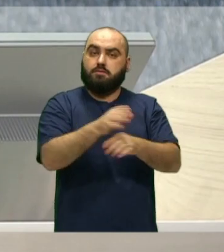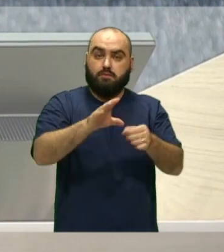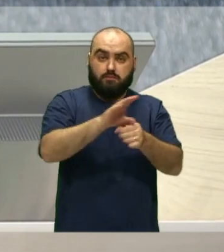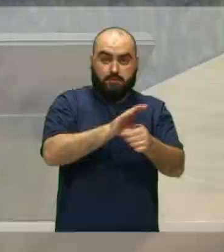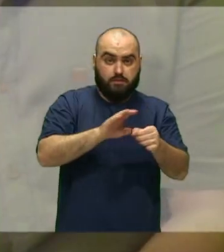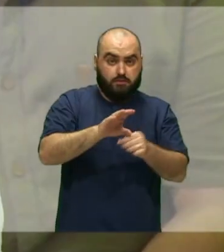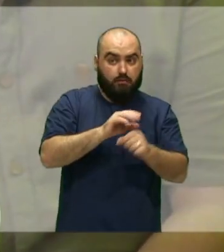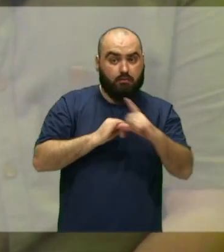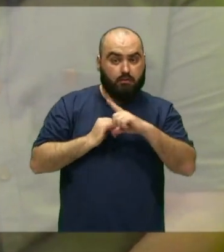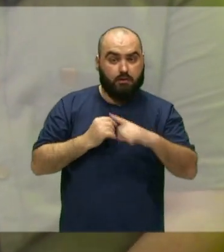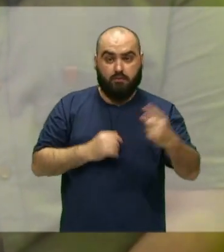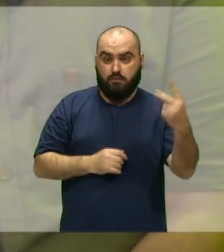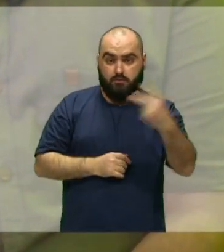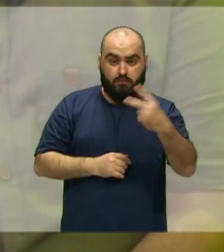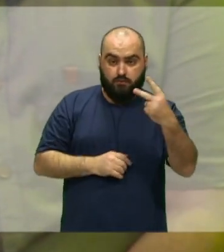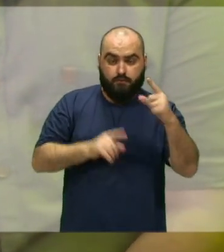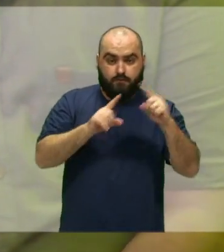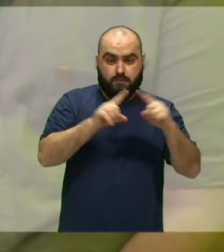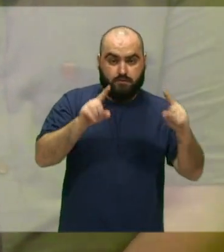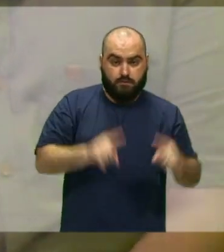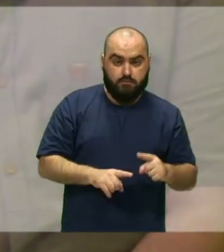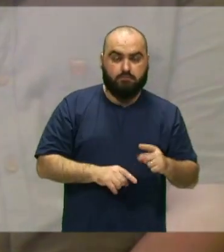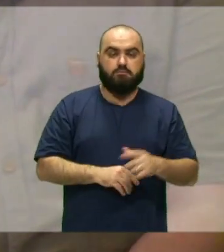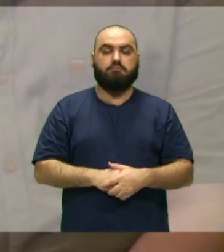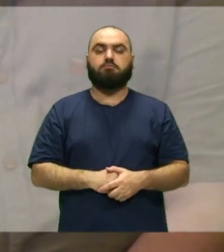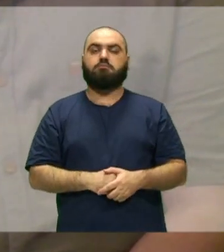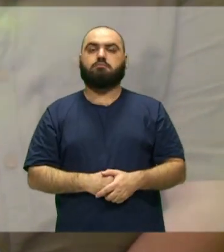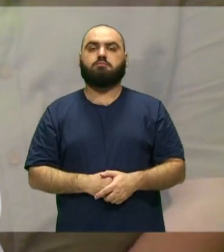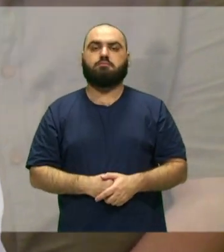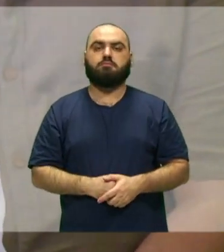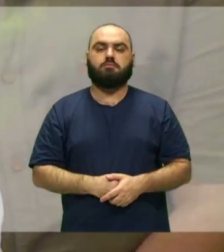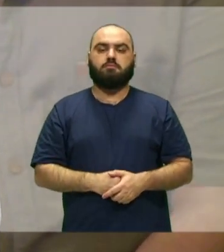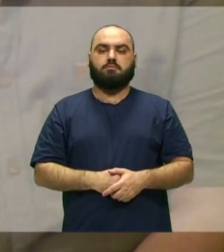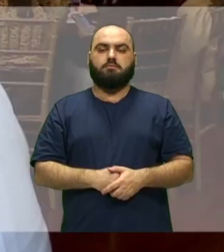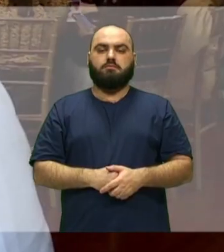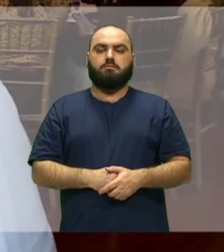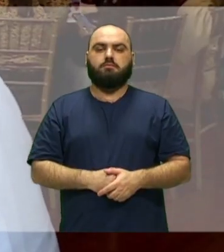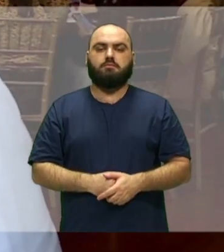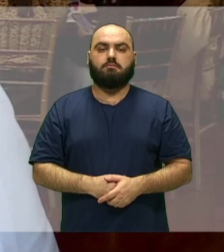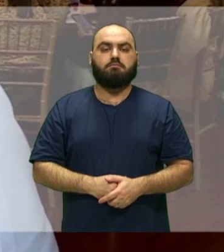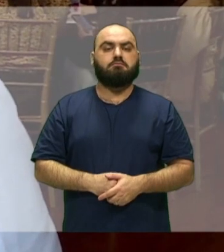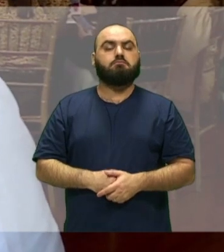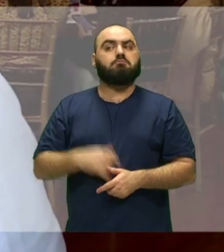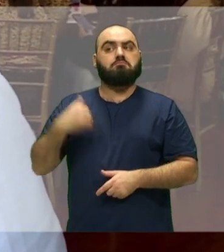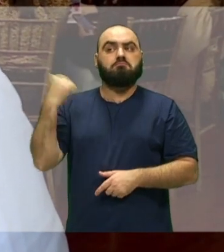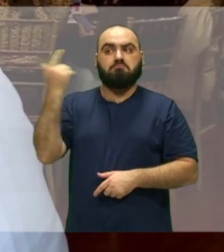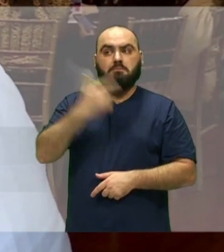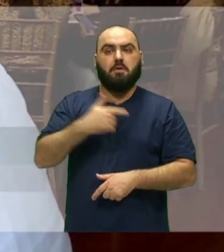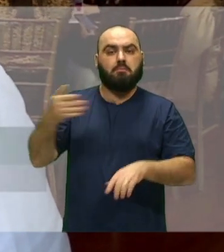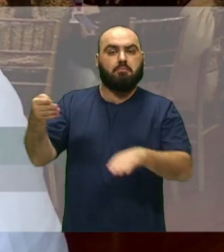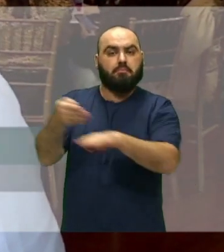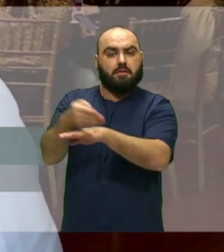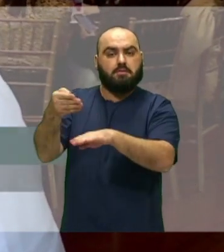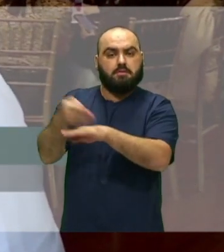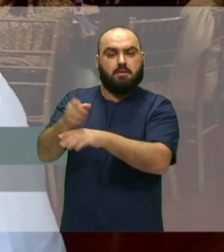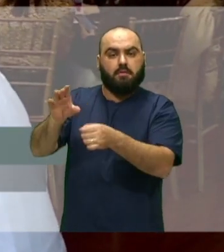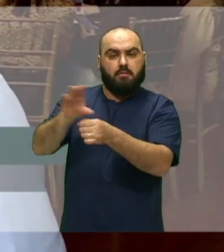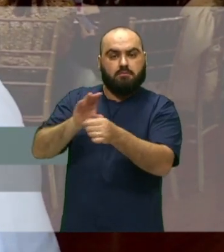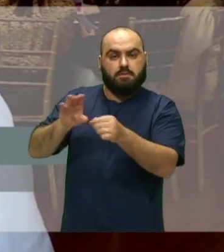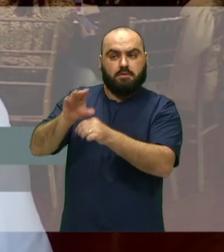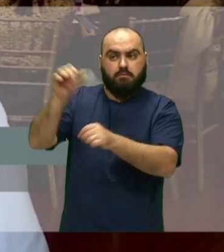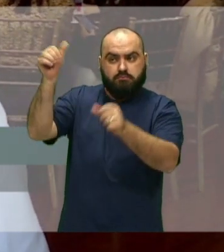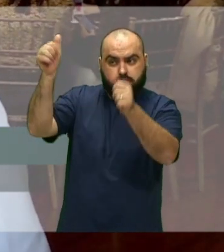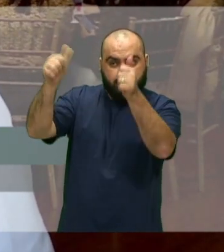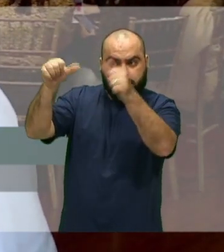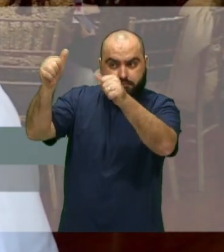servidores da comissão de gestão ambiental do Legislativo a gente participa da comissão avaliadora né do selo social que